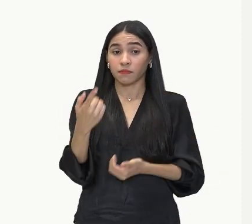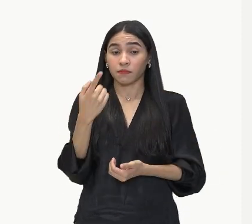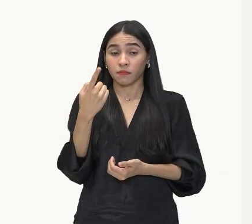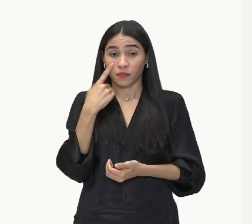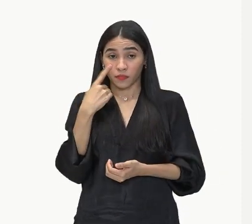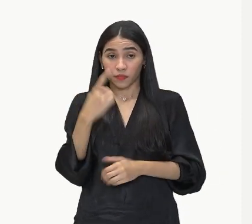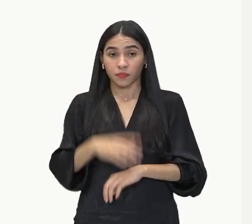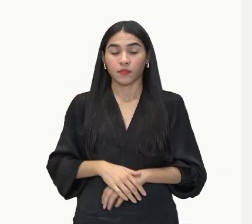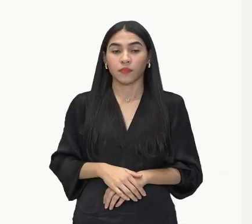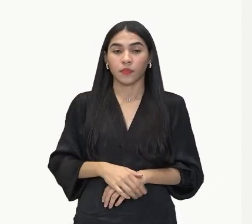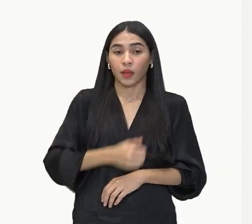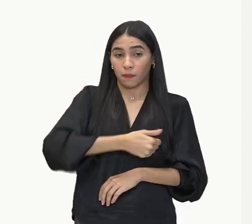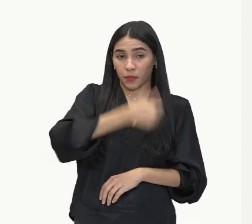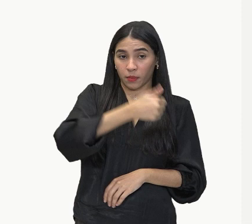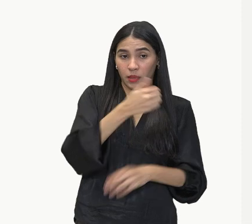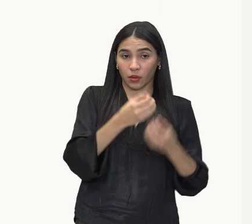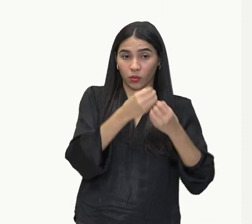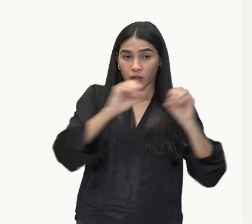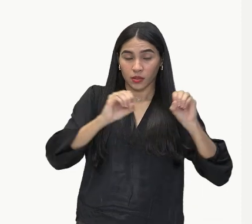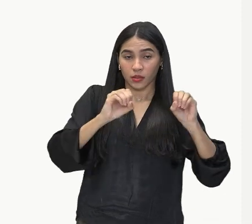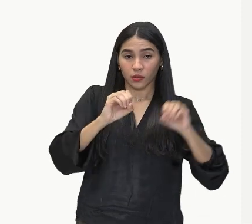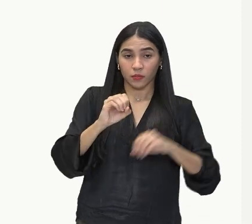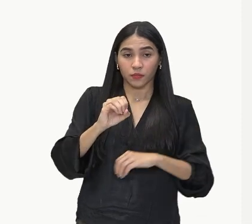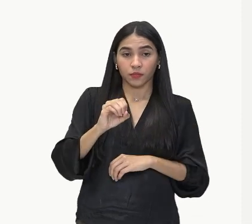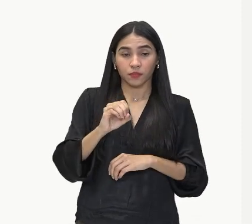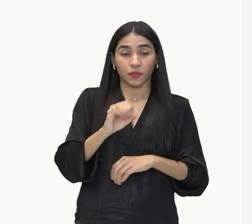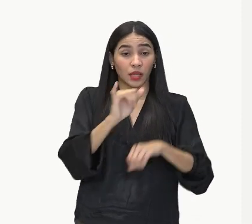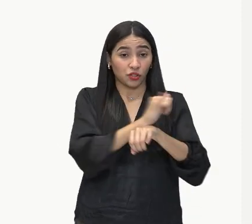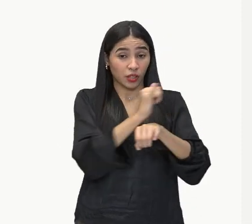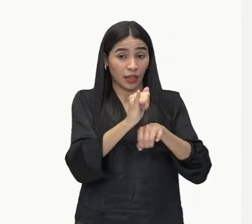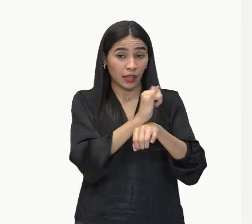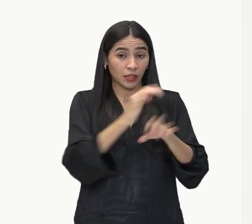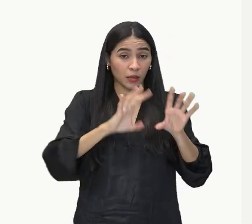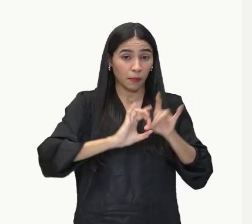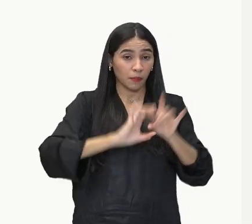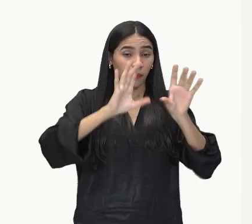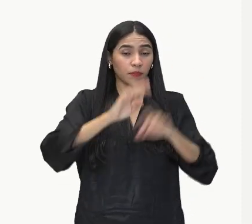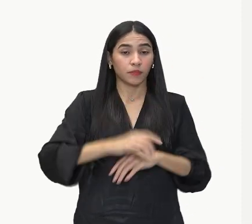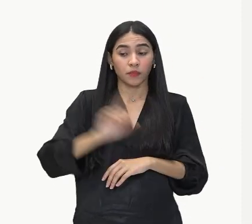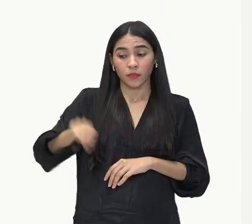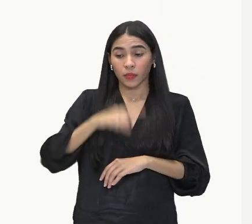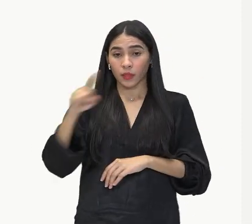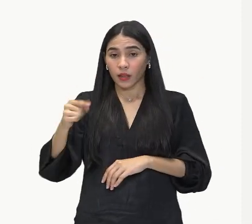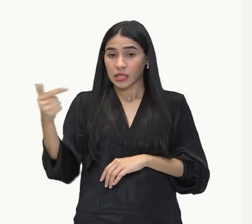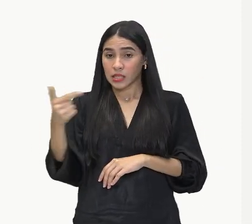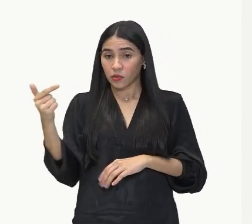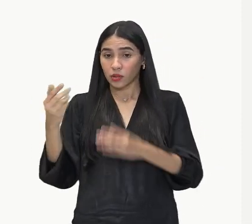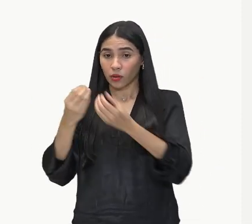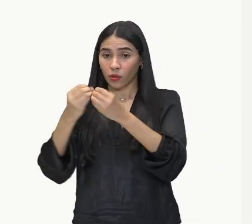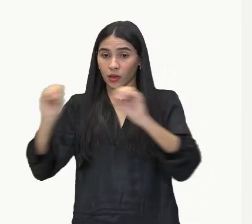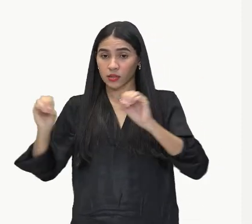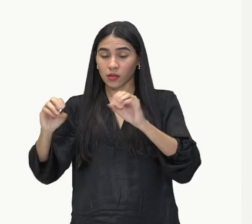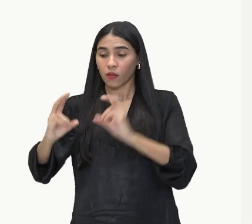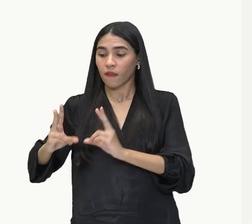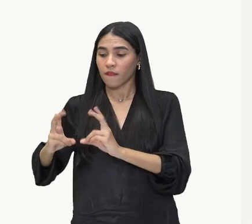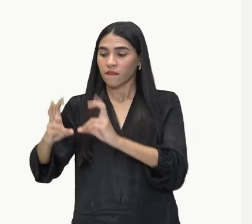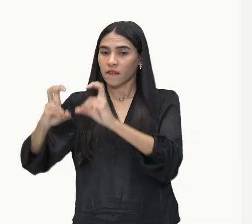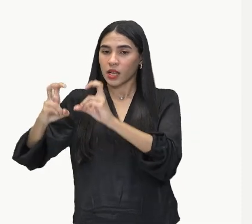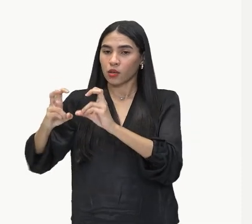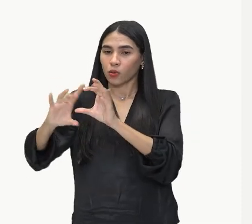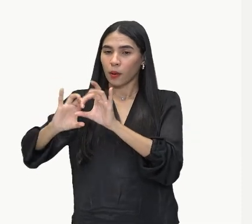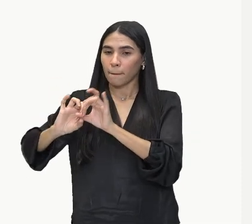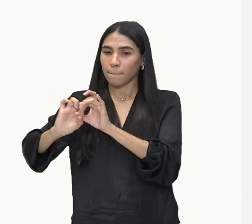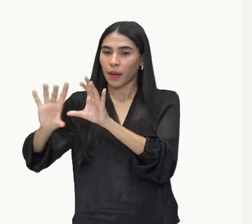tenho a primeira oração, essa estratégia permite, e eu tenho a segunda oração, que o vírus disperse